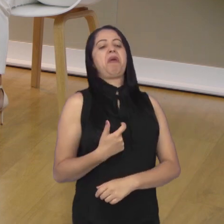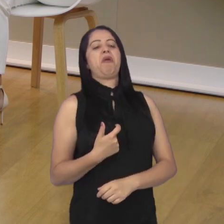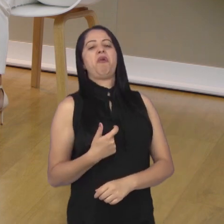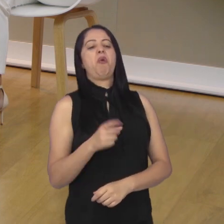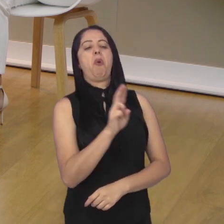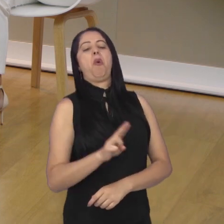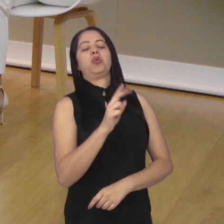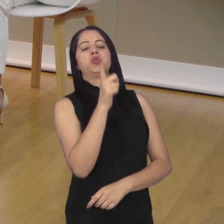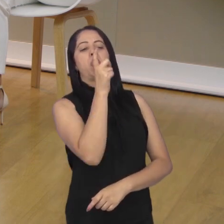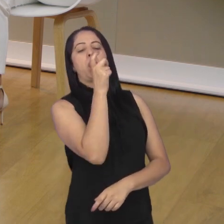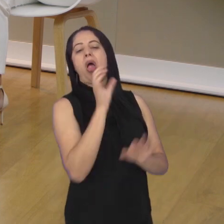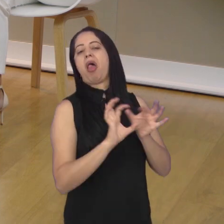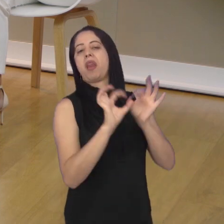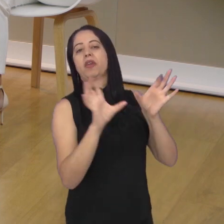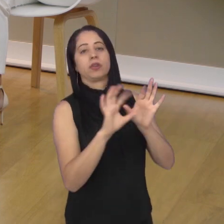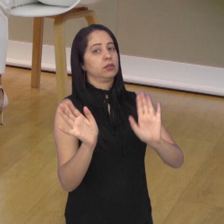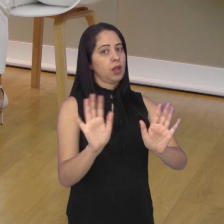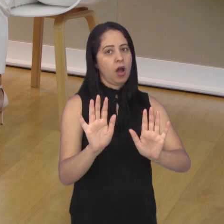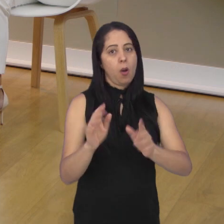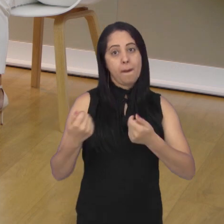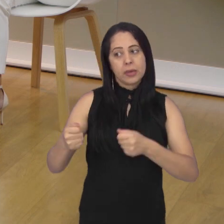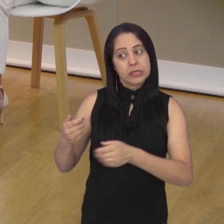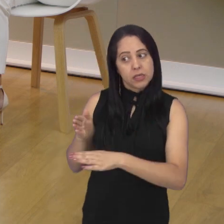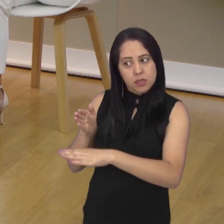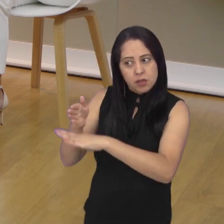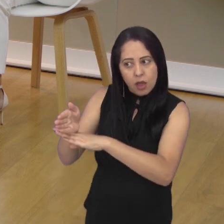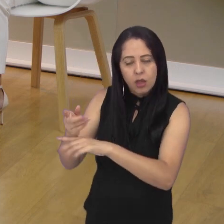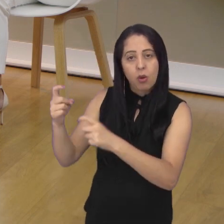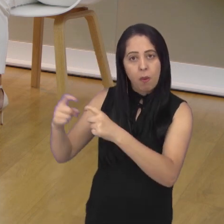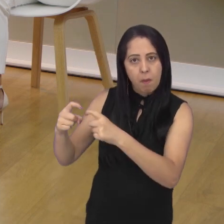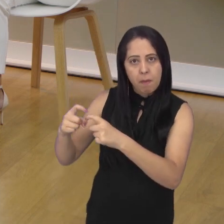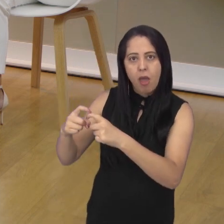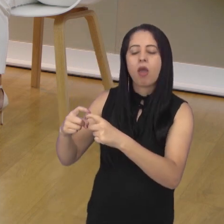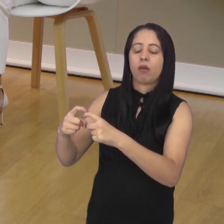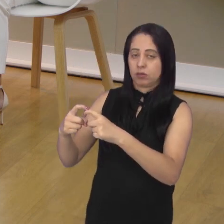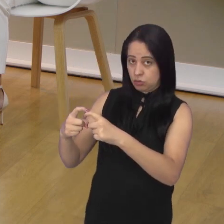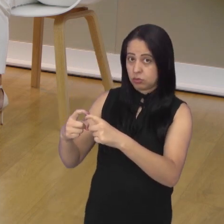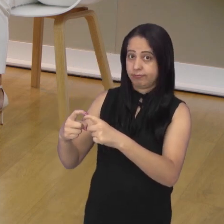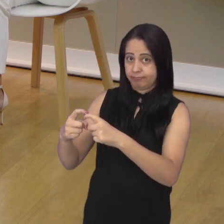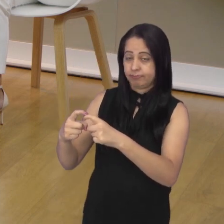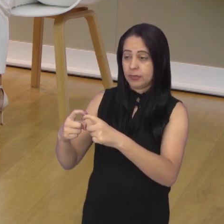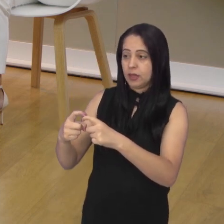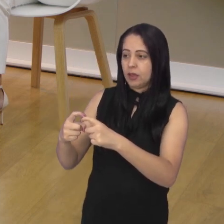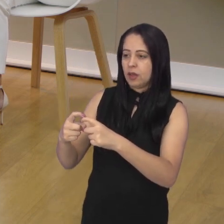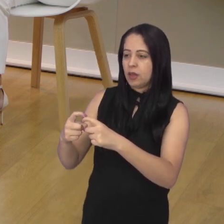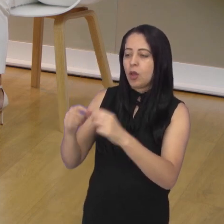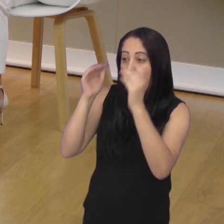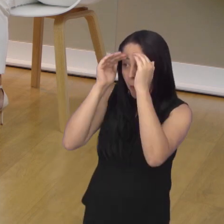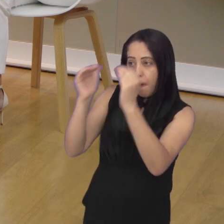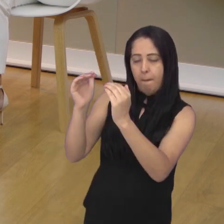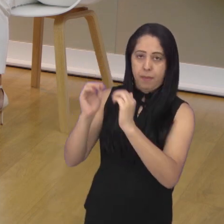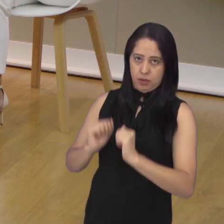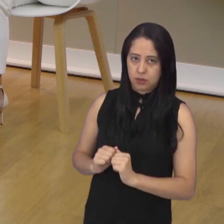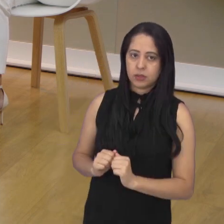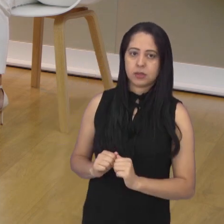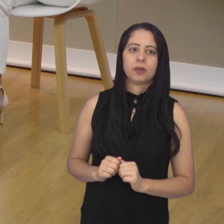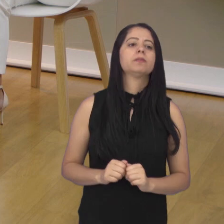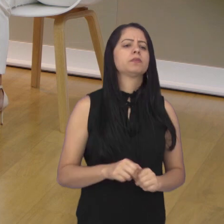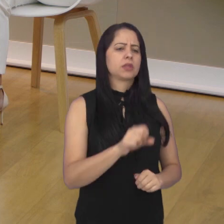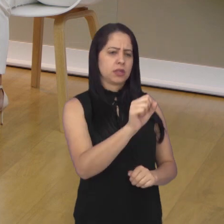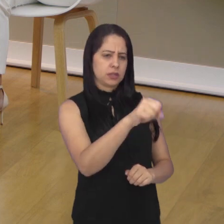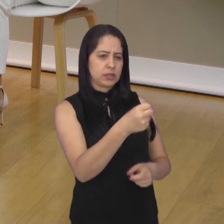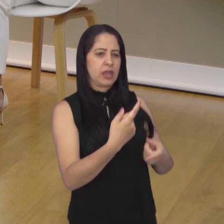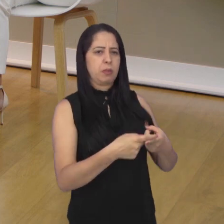exemplo, pode ser um broncodilatador de ação rápida que pode sim ter efeito colateral, não ser legal. Às vezes o paciente E o próprio paciente, ele percebe o momento